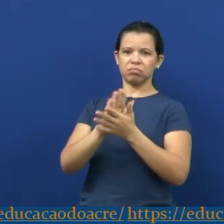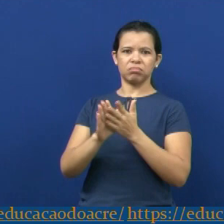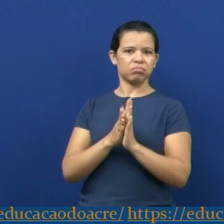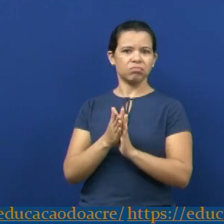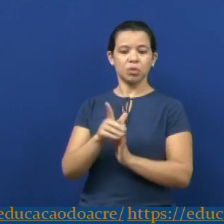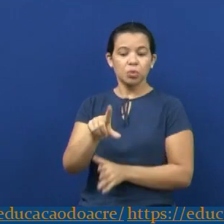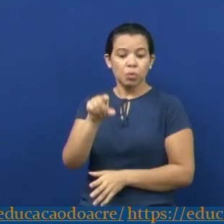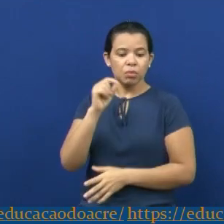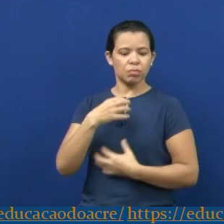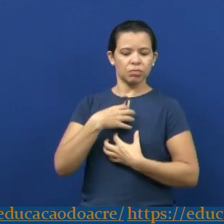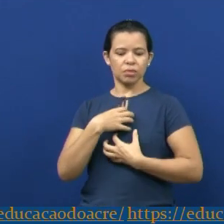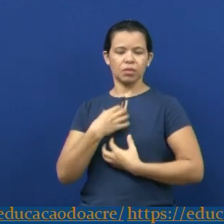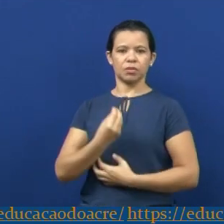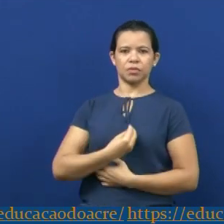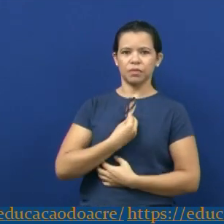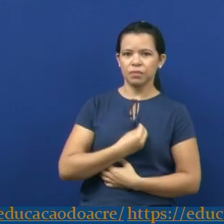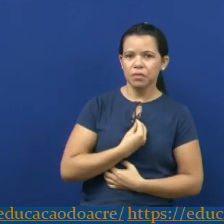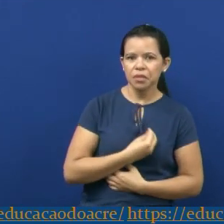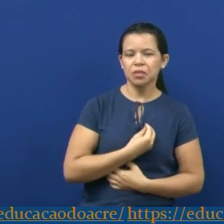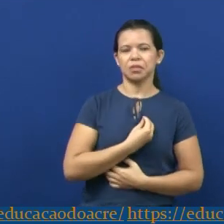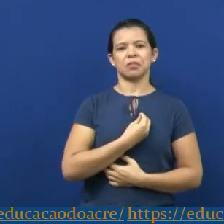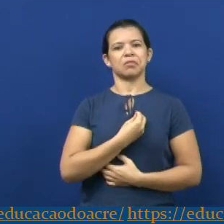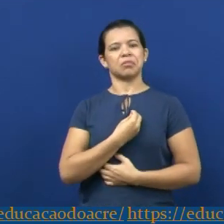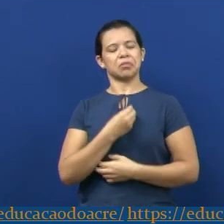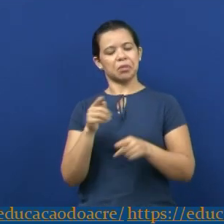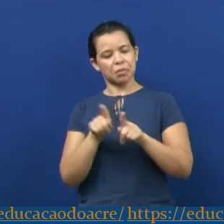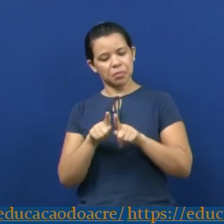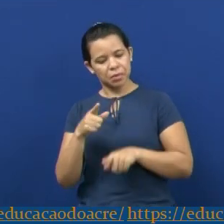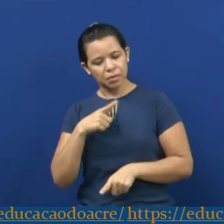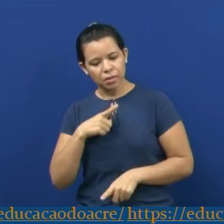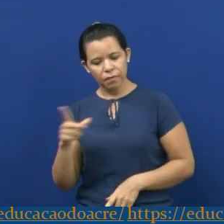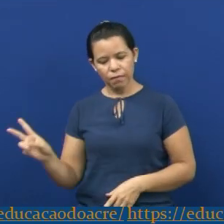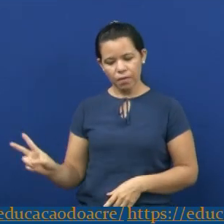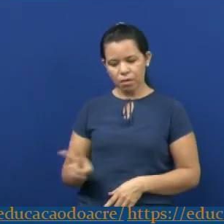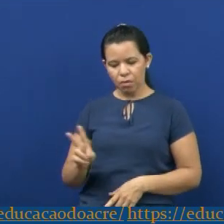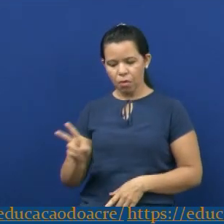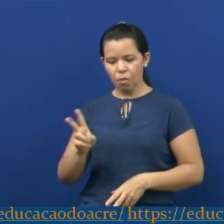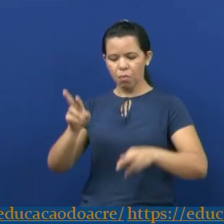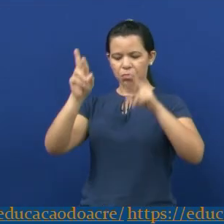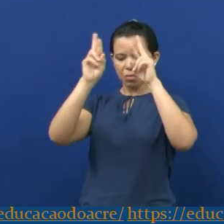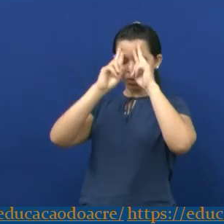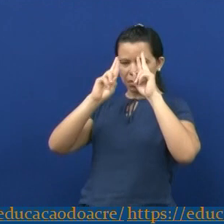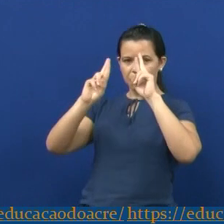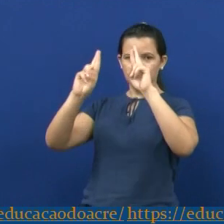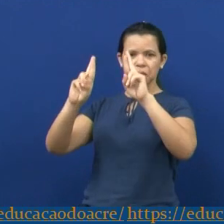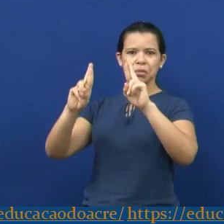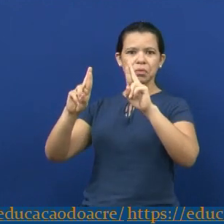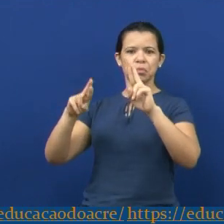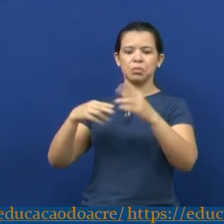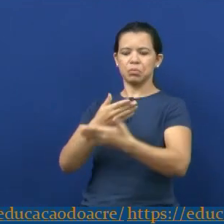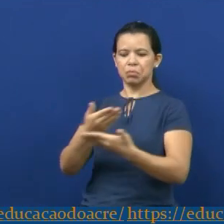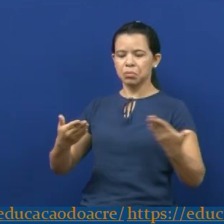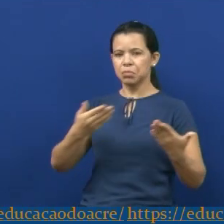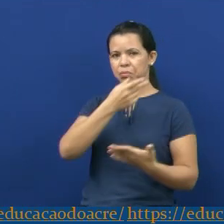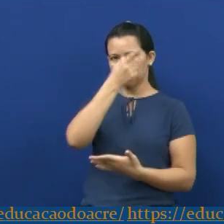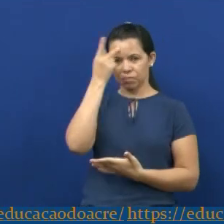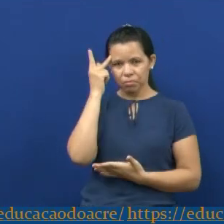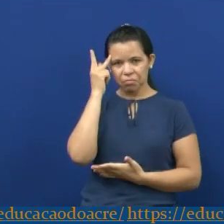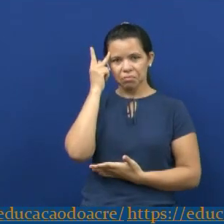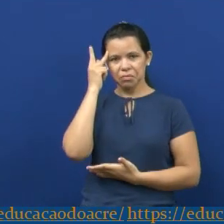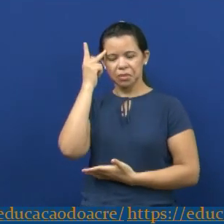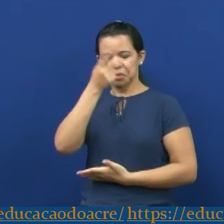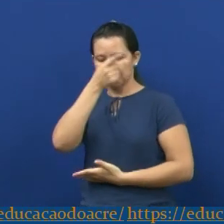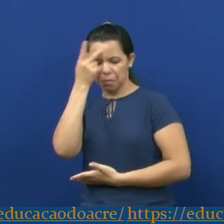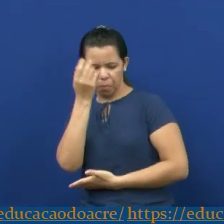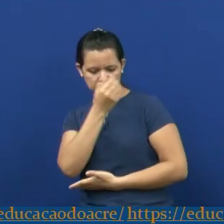com os mesmos valores de respeito ao outro. A diversidade é o meio ambiente. Ninguém deve ser discriminado